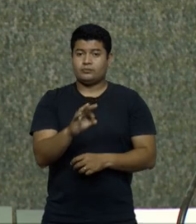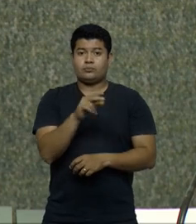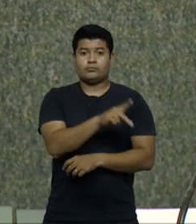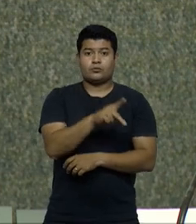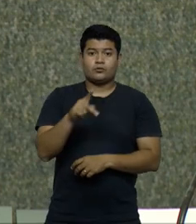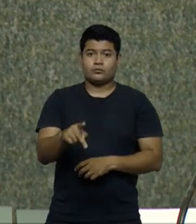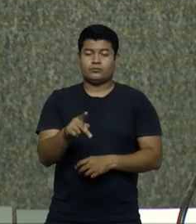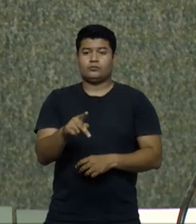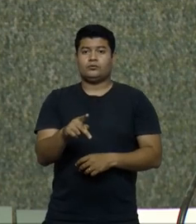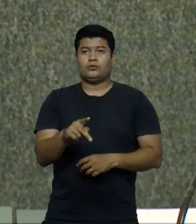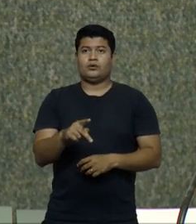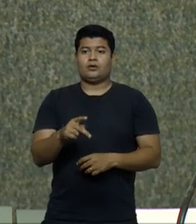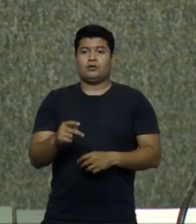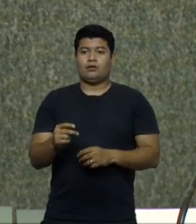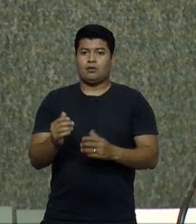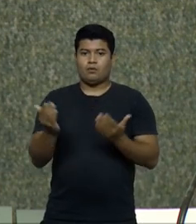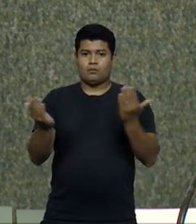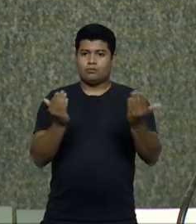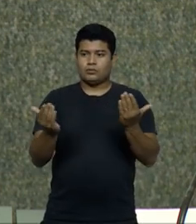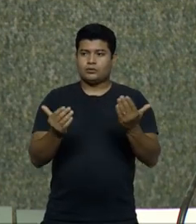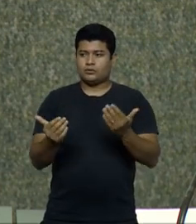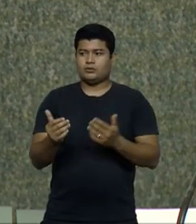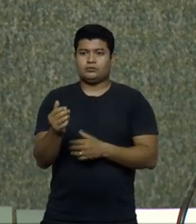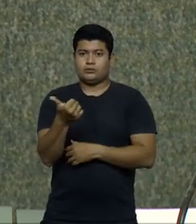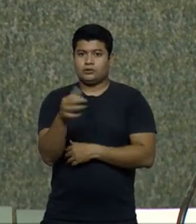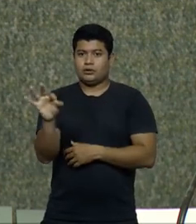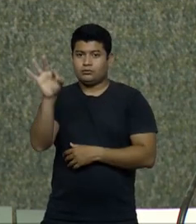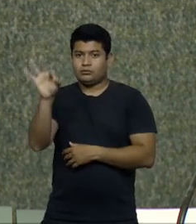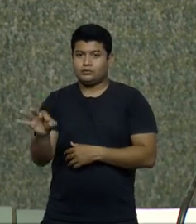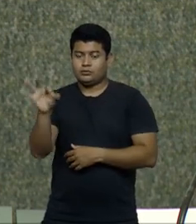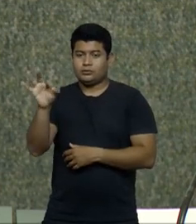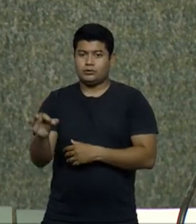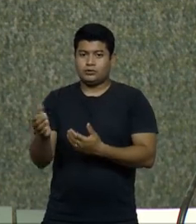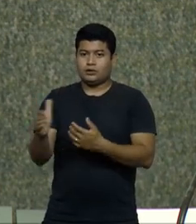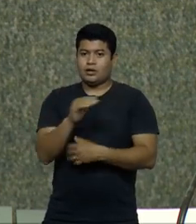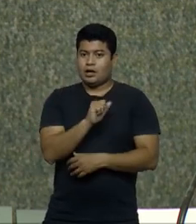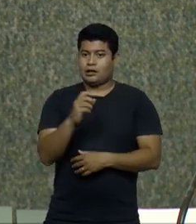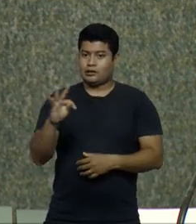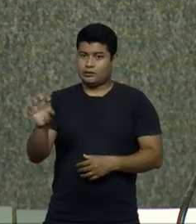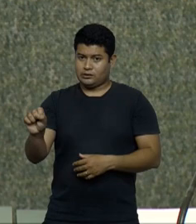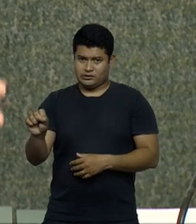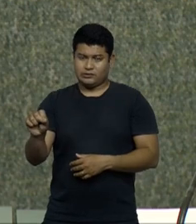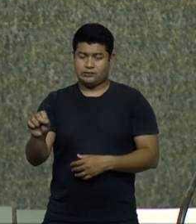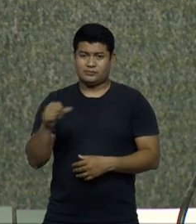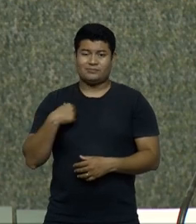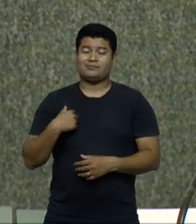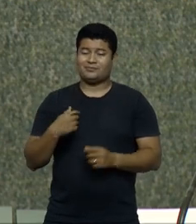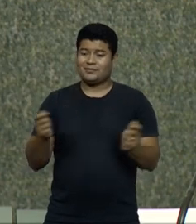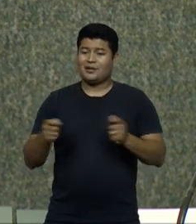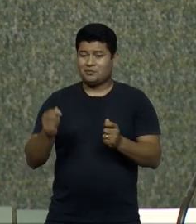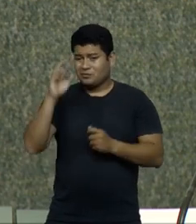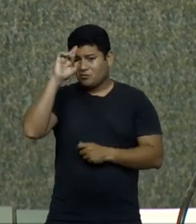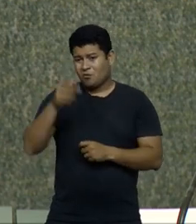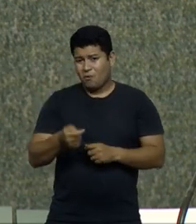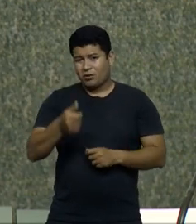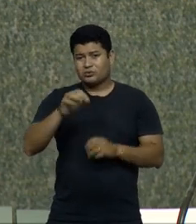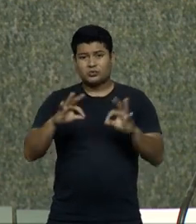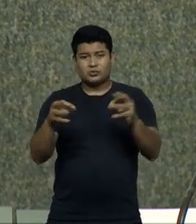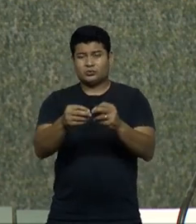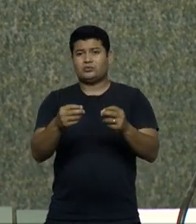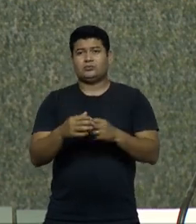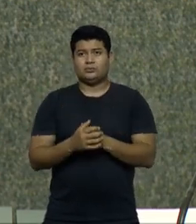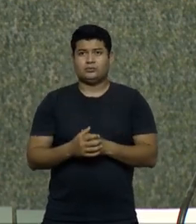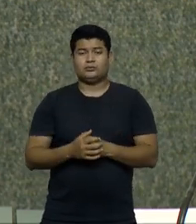para 10 por cento de temporários e isso resolveria quase todos os nossos problemas né pelo menos esses que estão aqui certamente